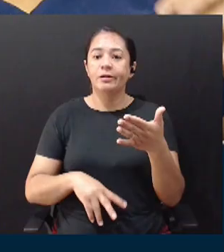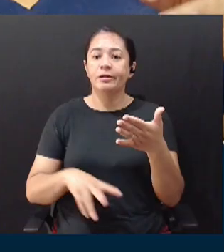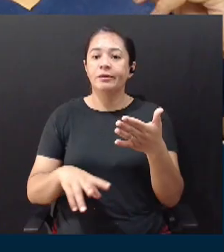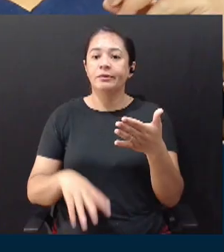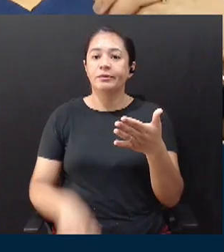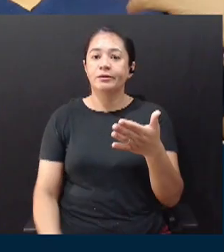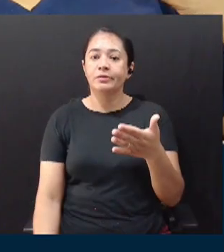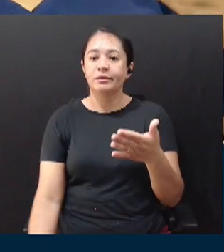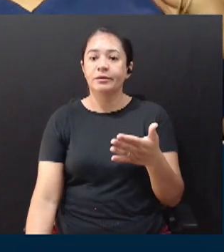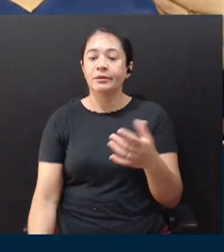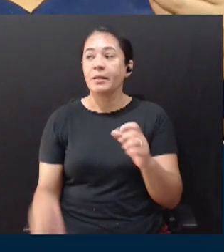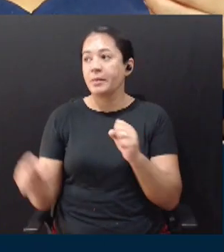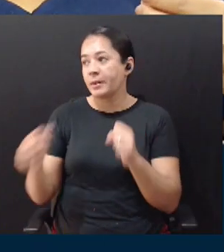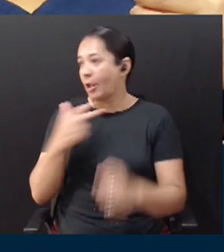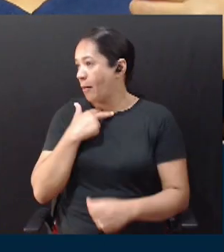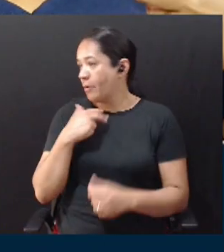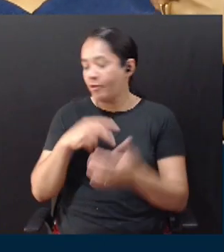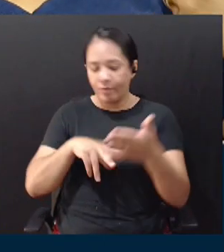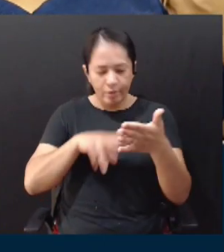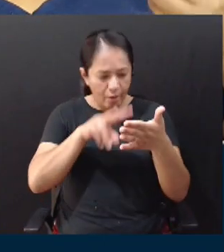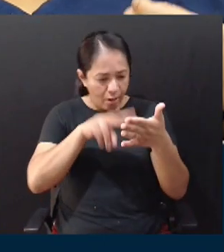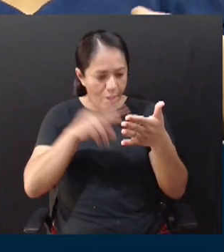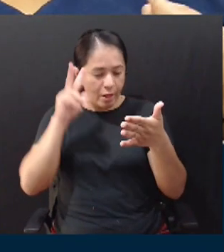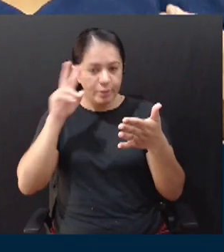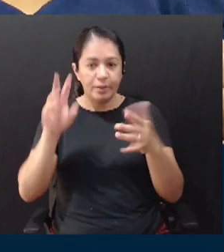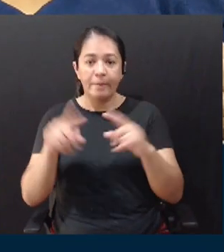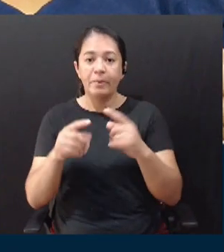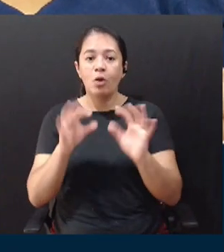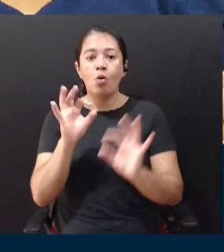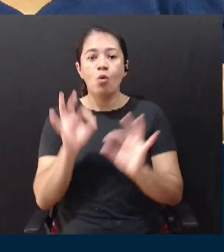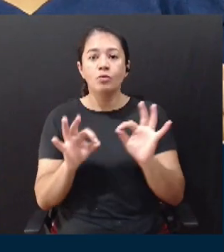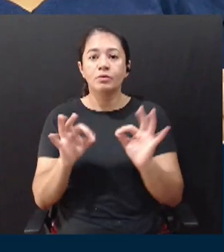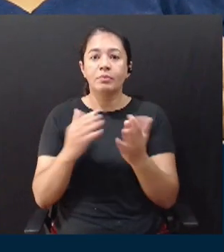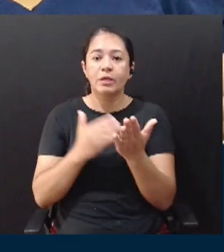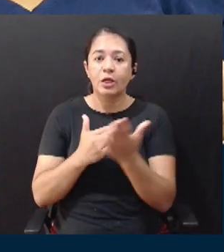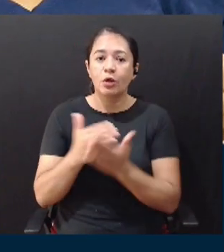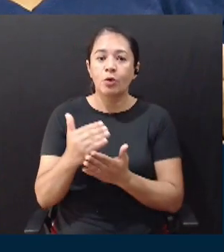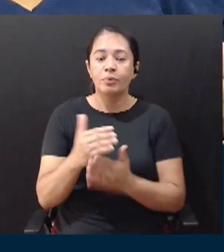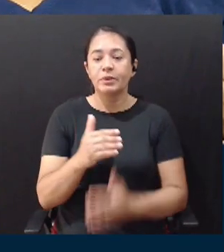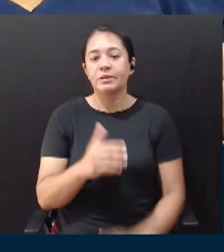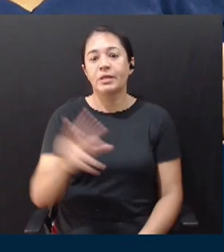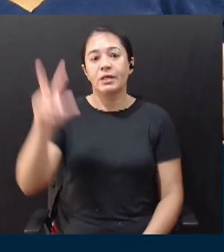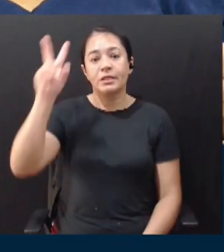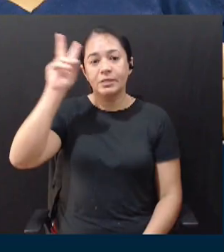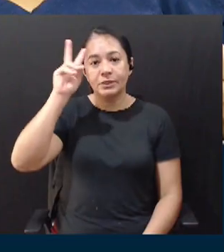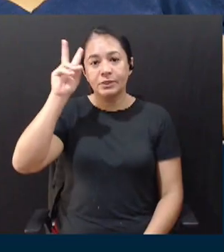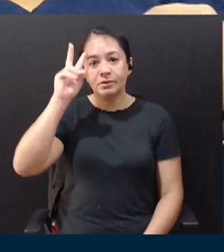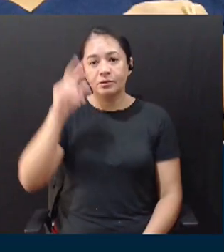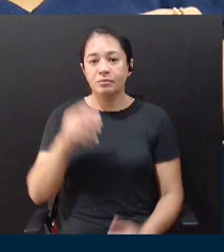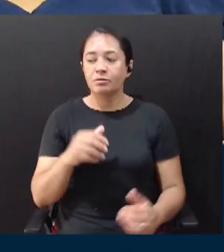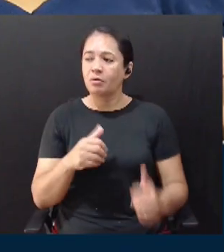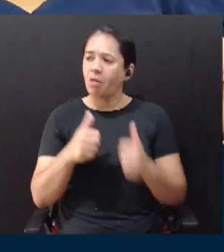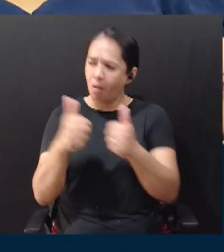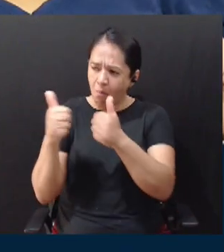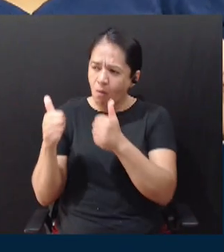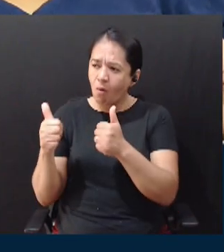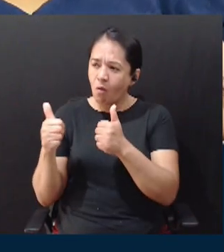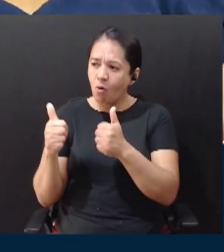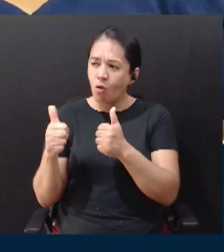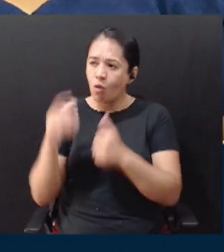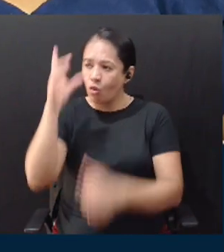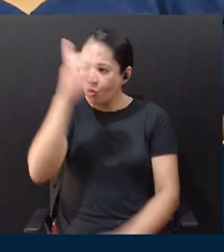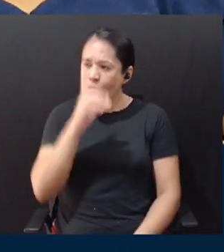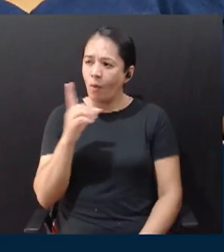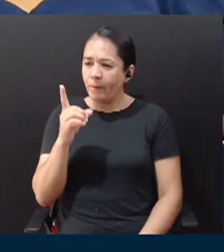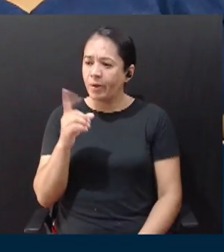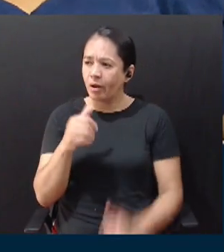pirar, né? Mas um planejamento para começar a segunda-feira seria benéfico no domingo, no finzinho da Uhum.